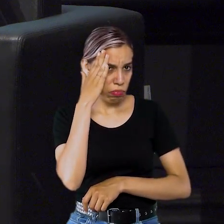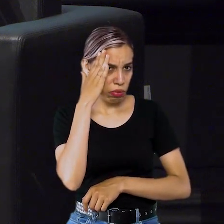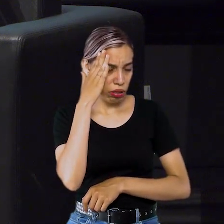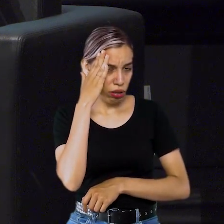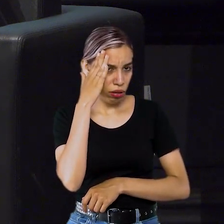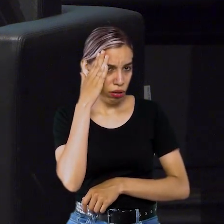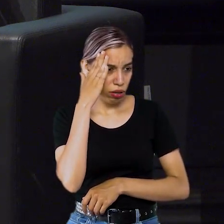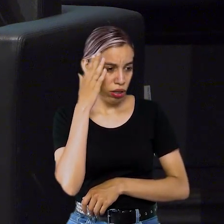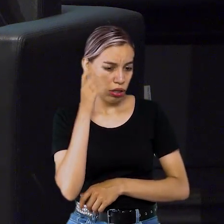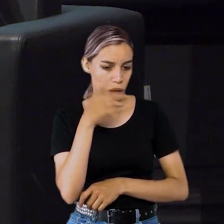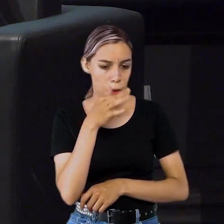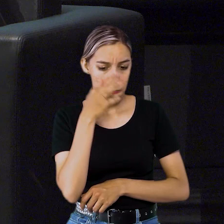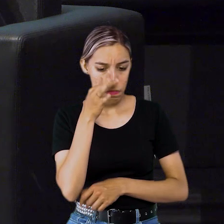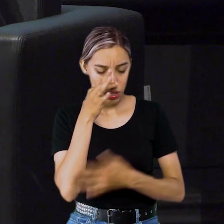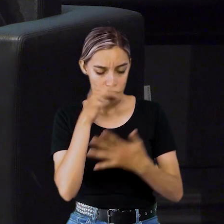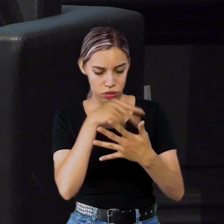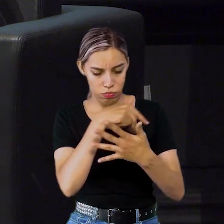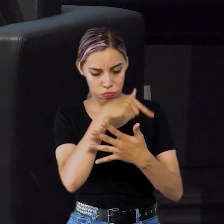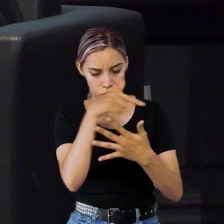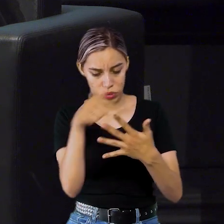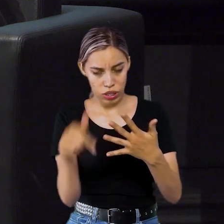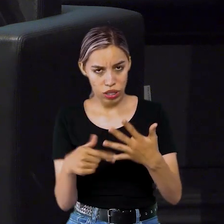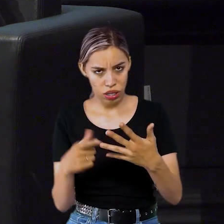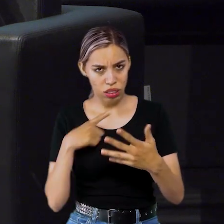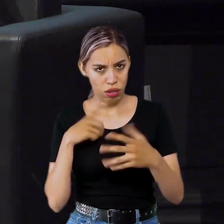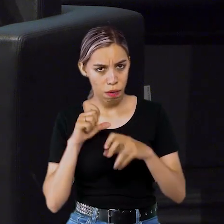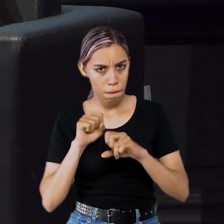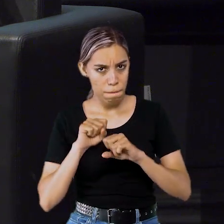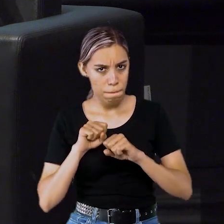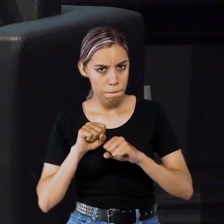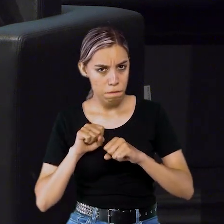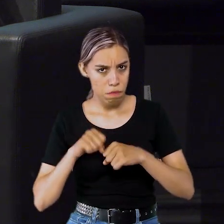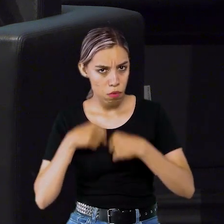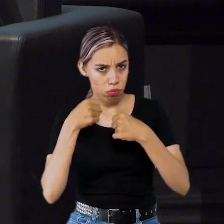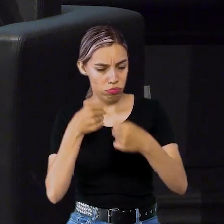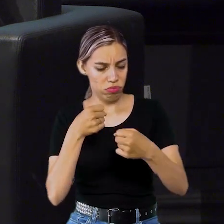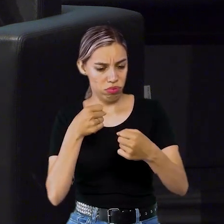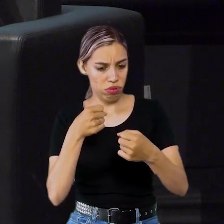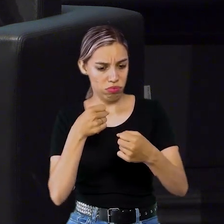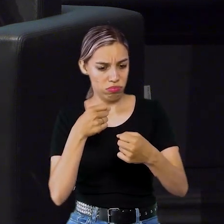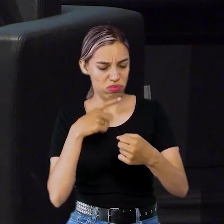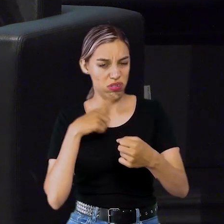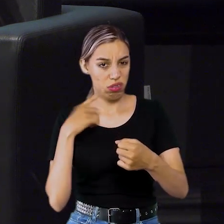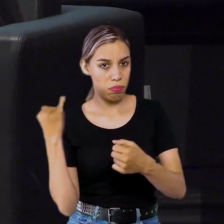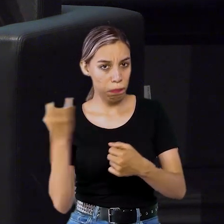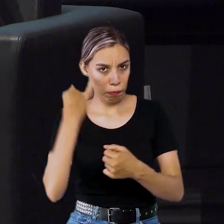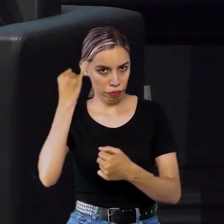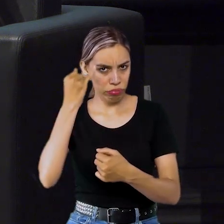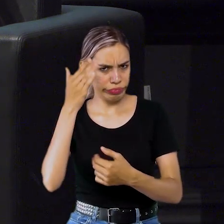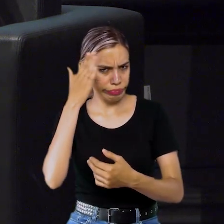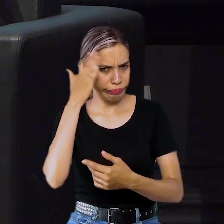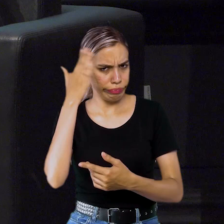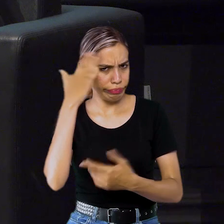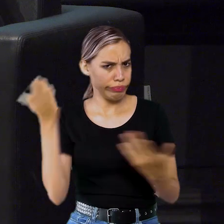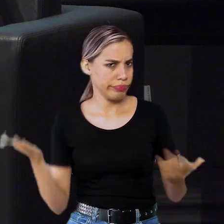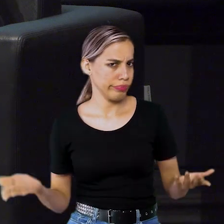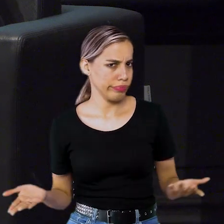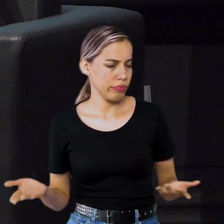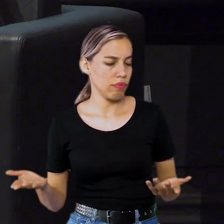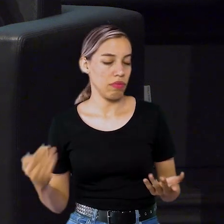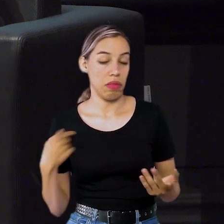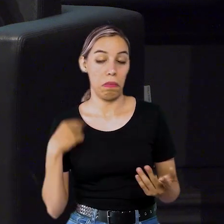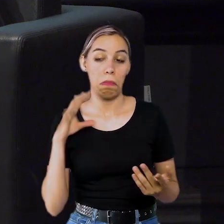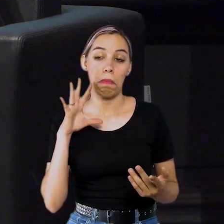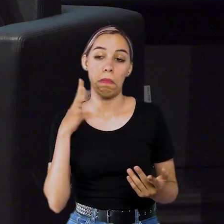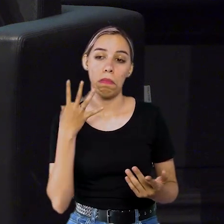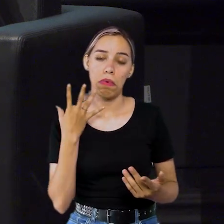poderoso essas plantas são? O quão sagrado isso é, né? Porque eu